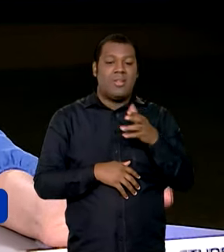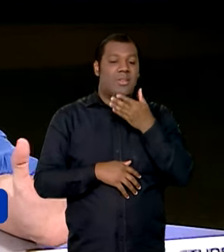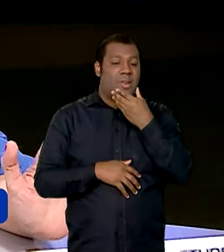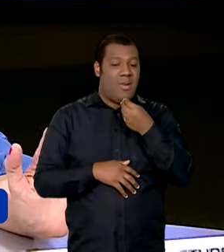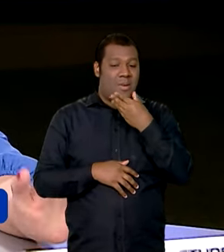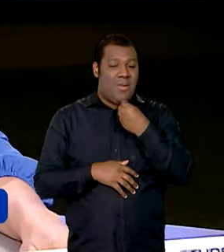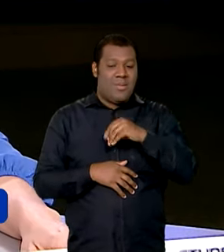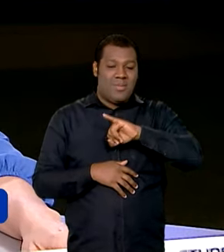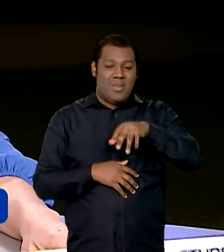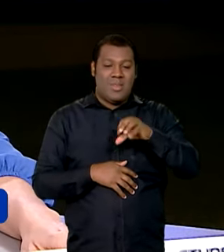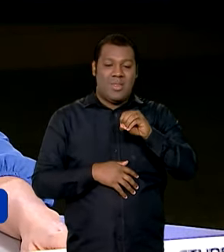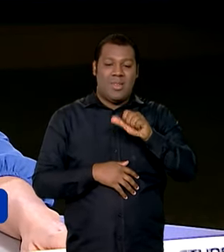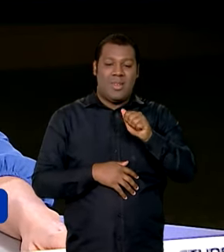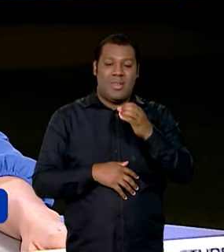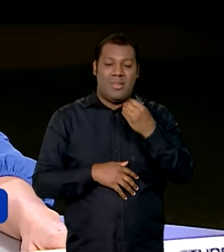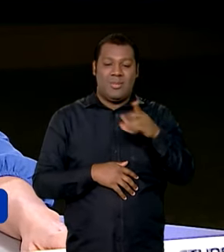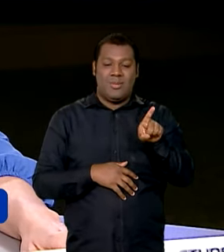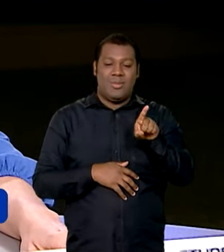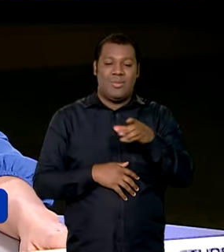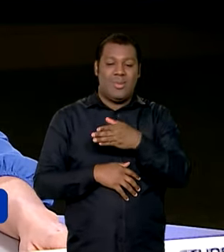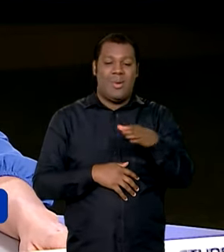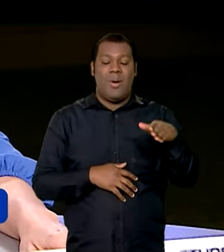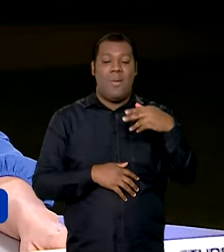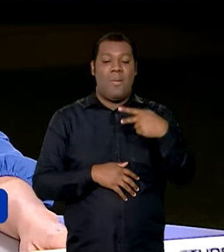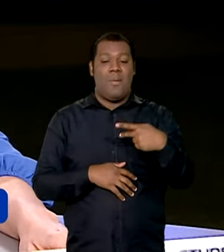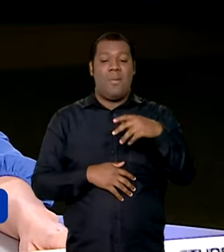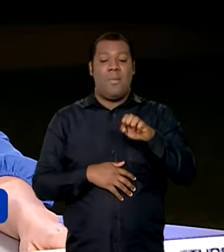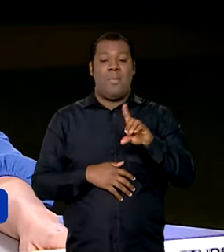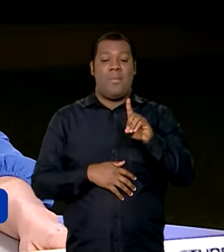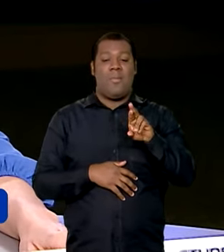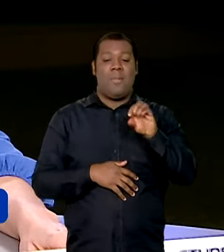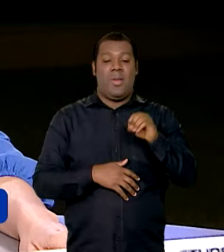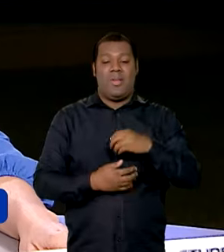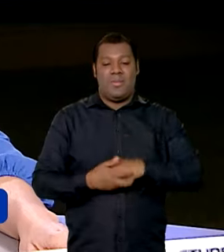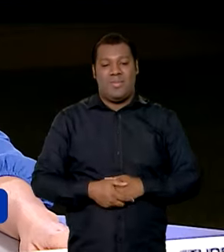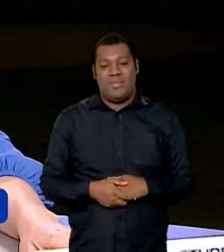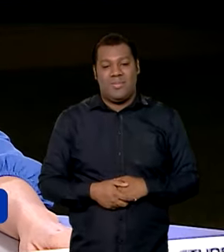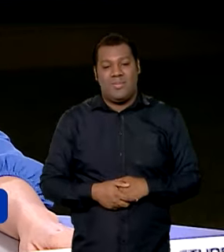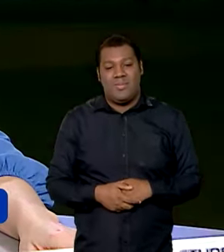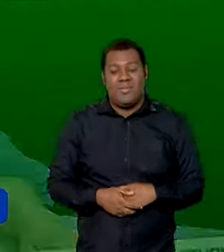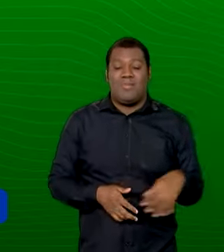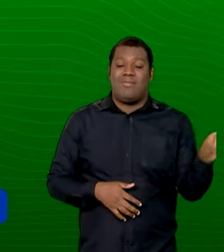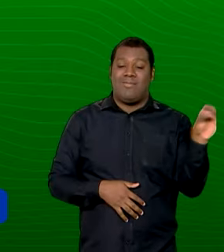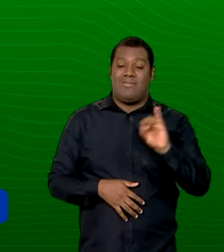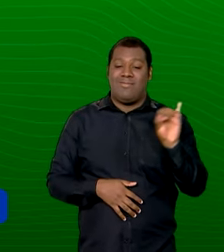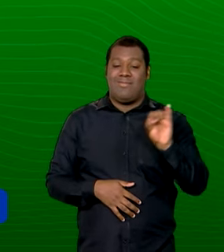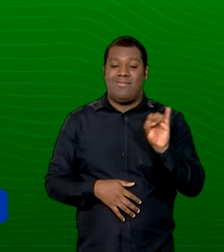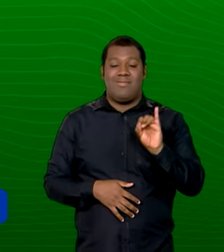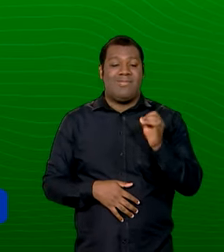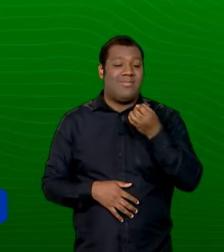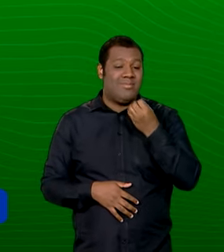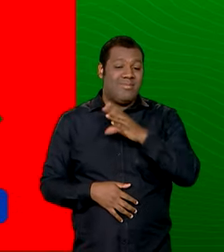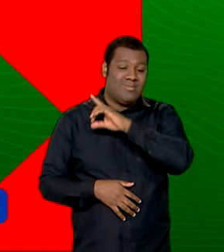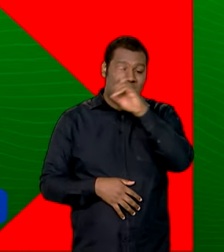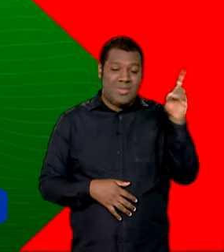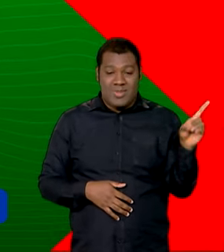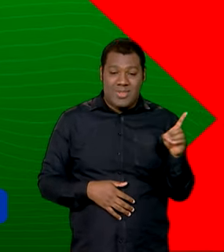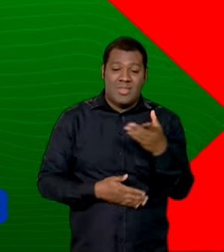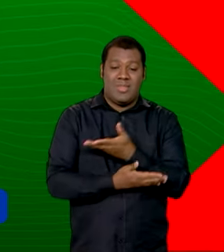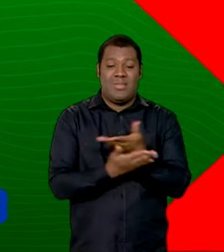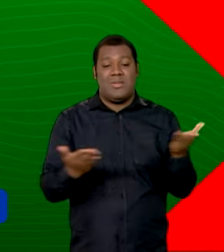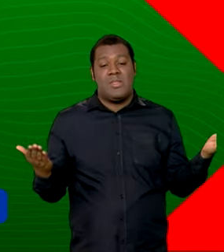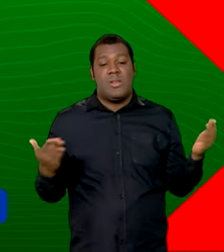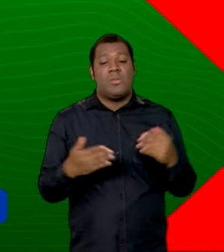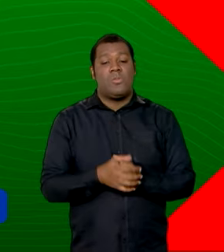Melo que há muito tempo não passava por aqui Oi João Pedro bom dia para você querido Oi kine bom dia a você bom dia também ao